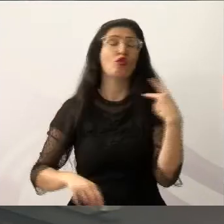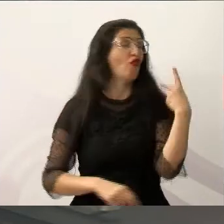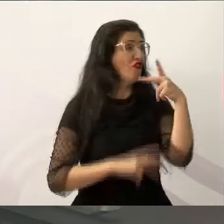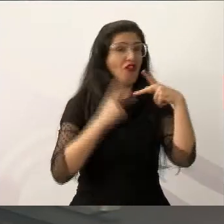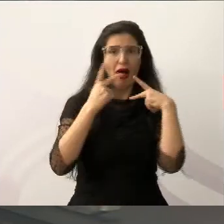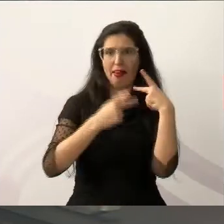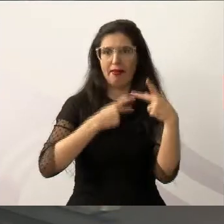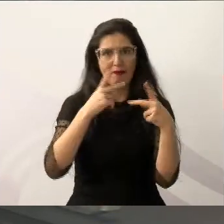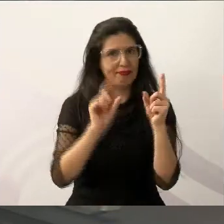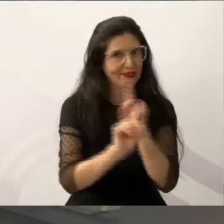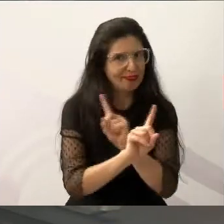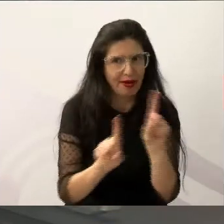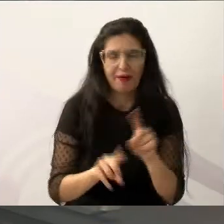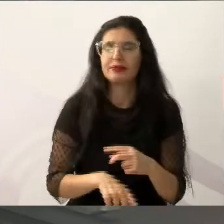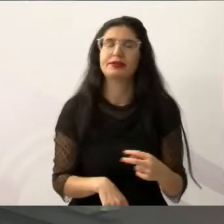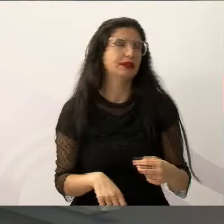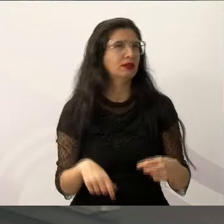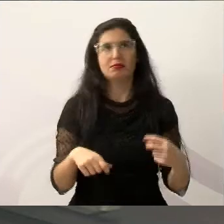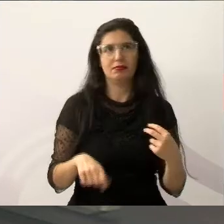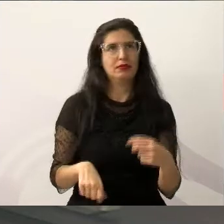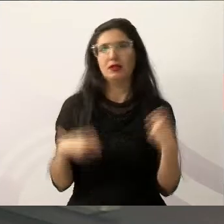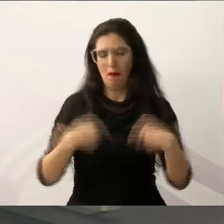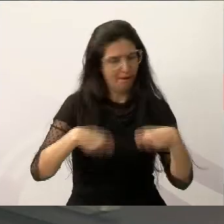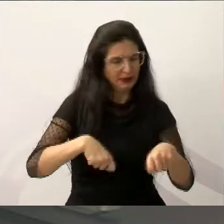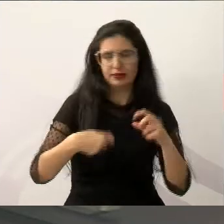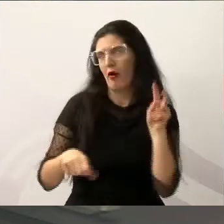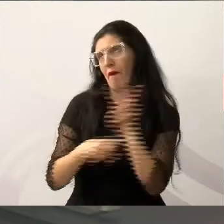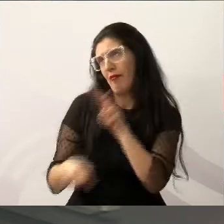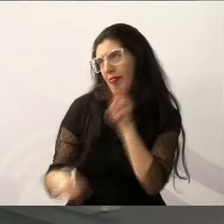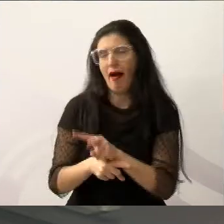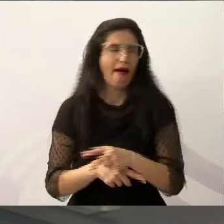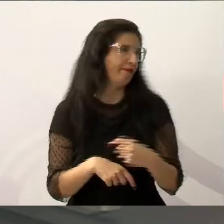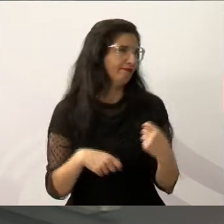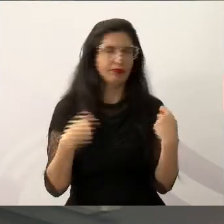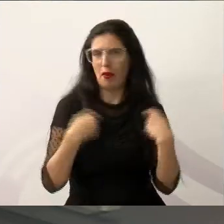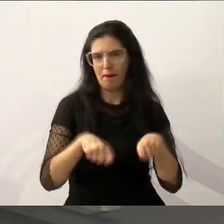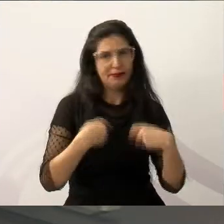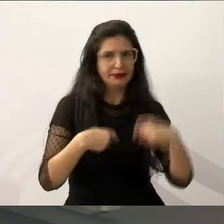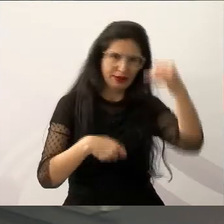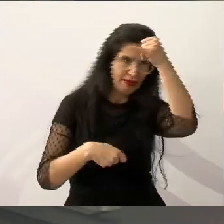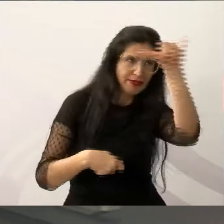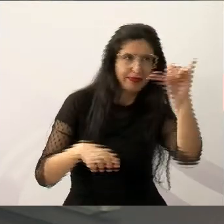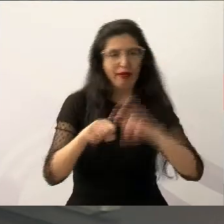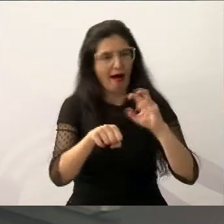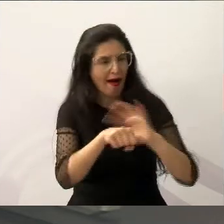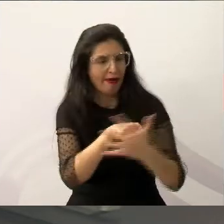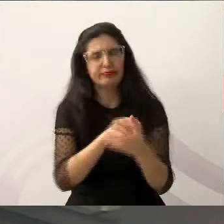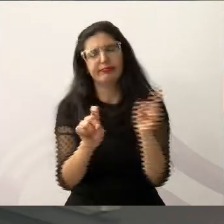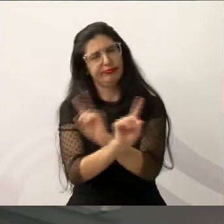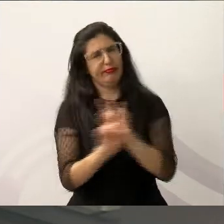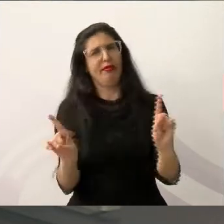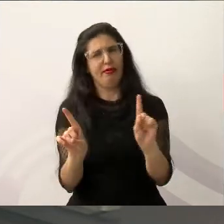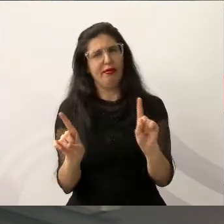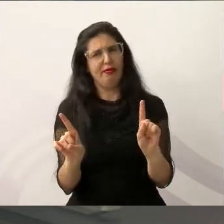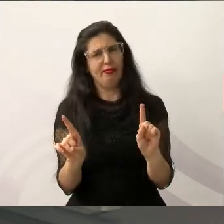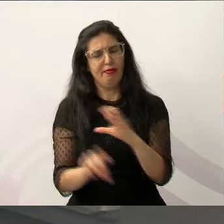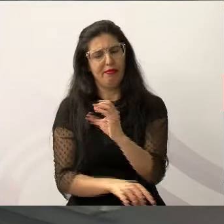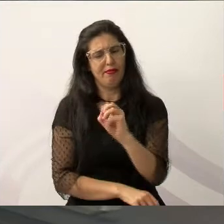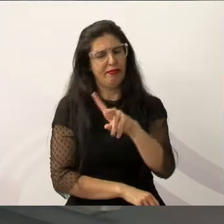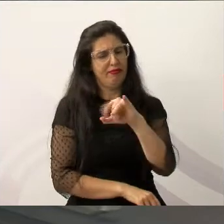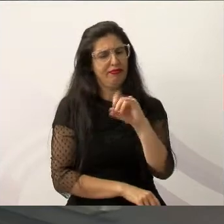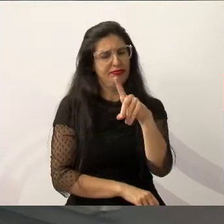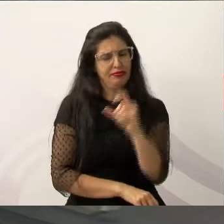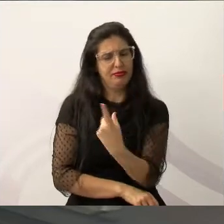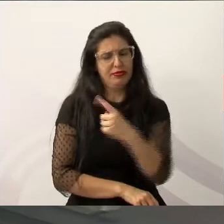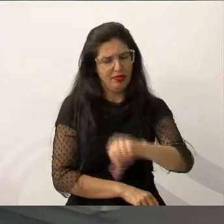nós não temos que cuidar e não temos que se prevenir contra a epidemia do Covid-19,